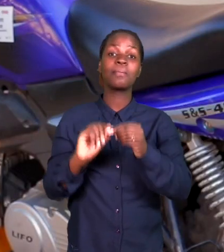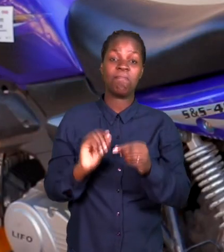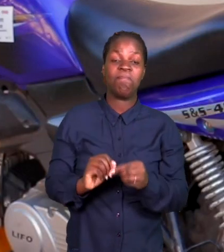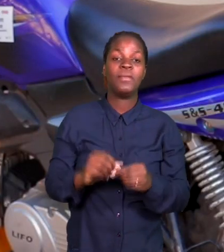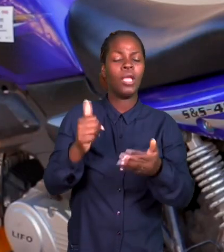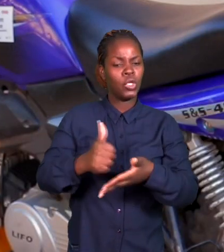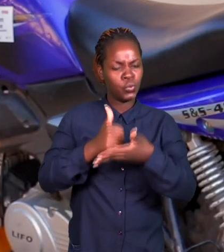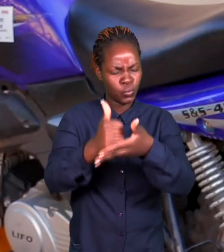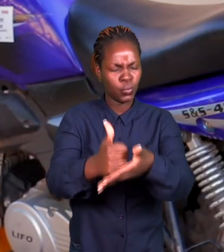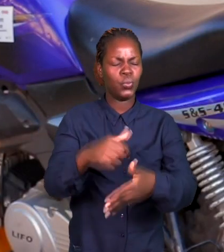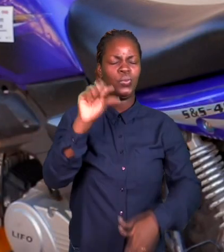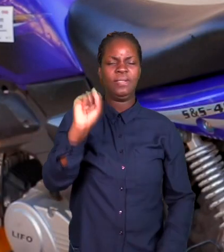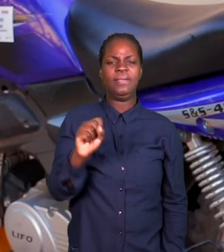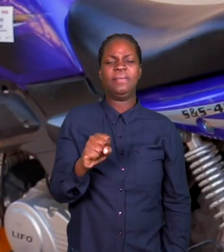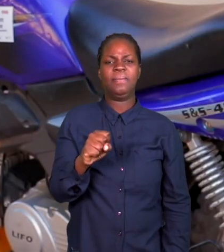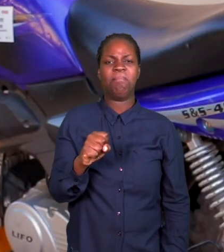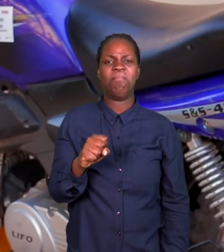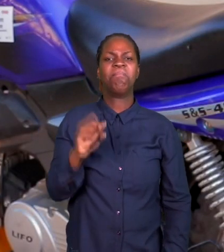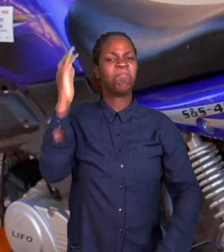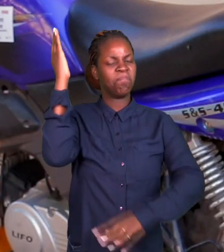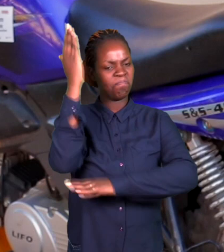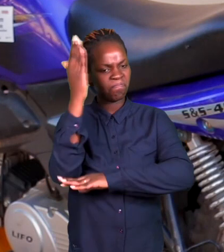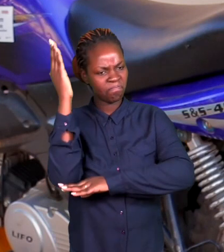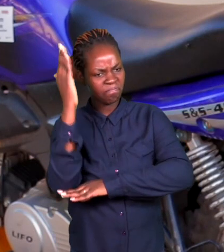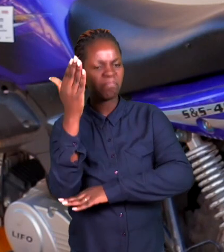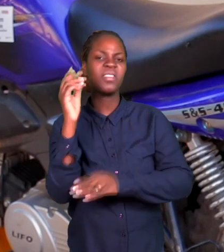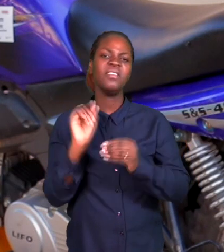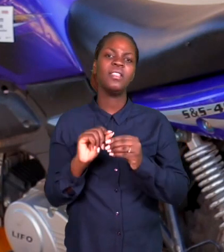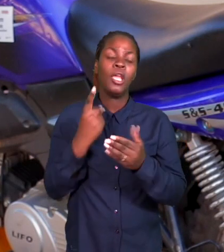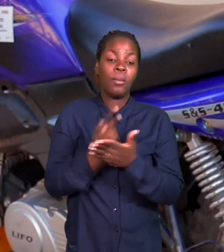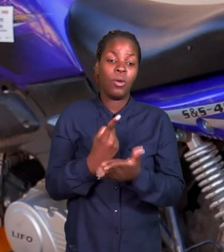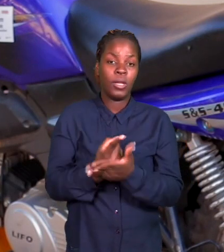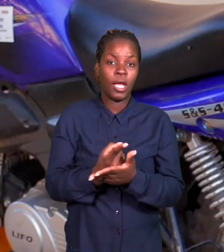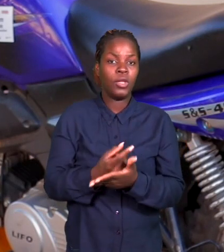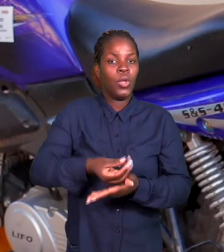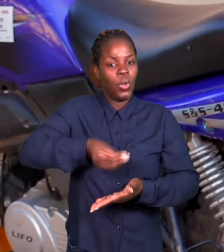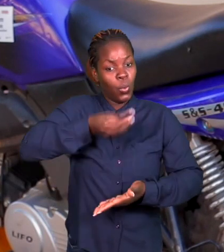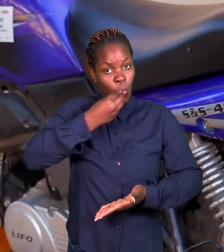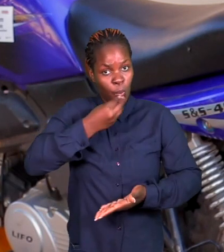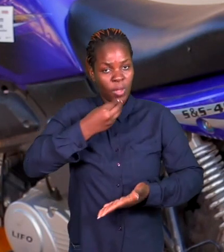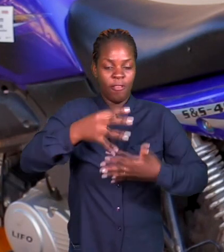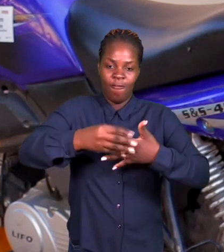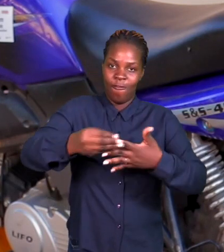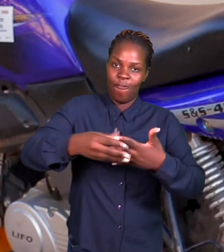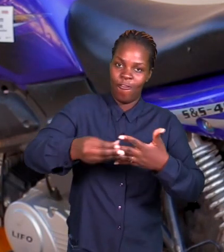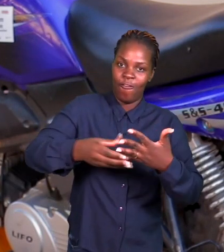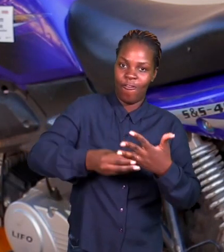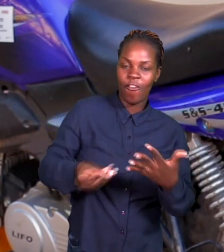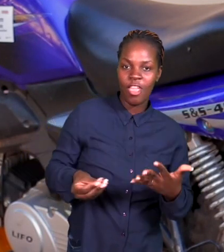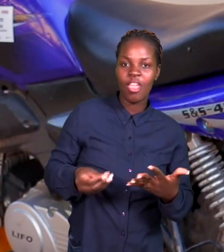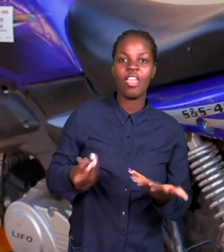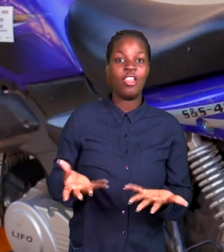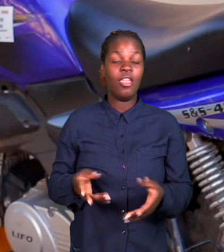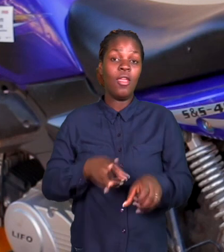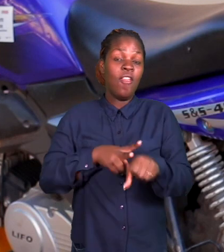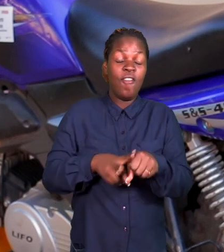bastante, porque eles, ao nível das suas comunidades, iam sensibilizando as pessoas, no sentido de fazer uma matapa misturada,